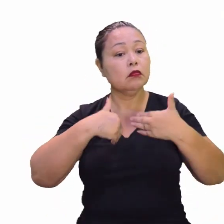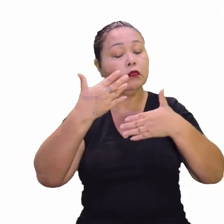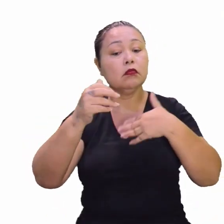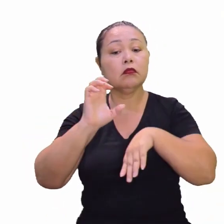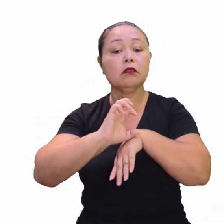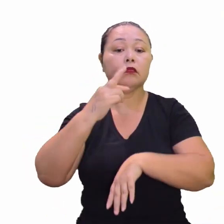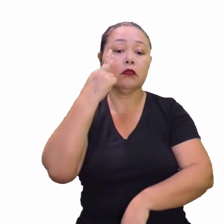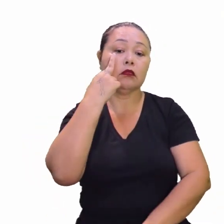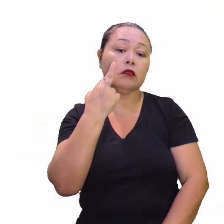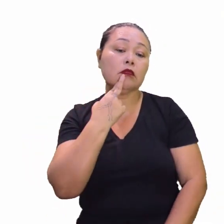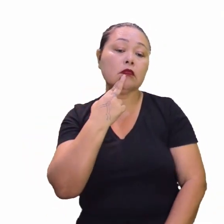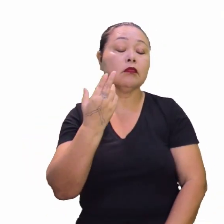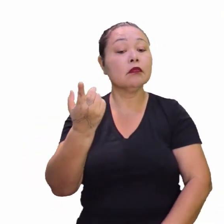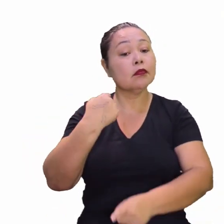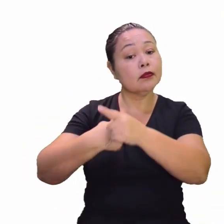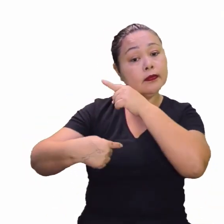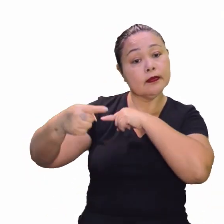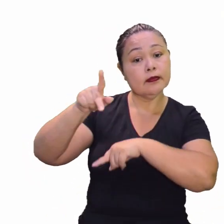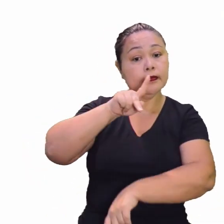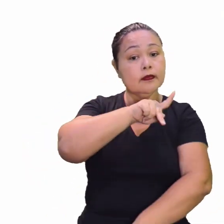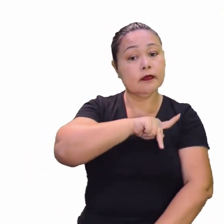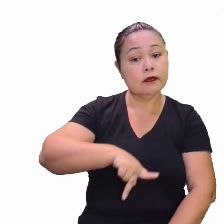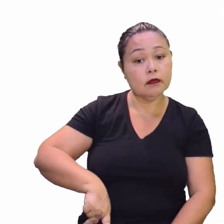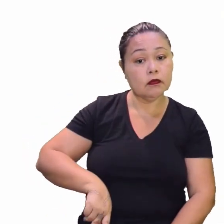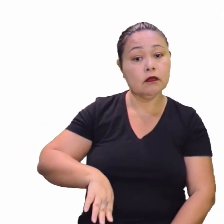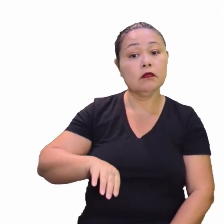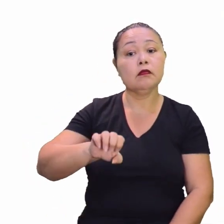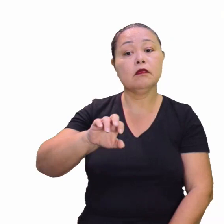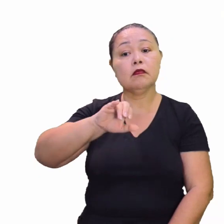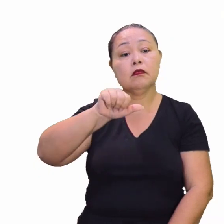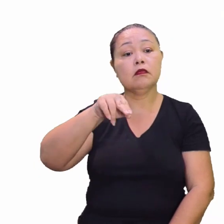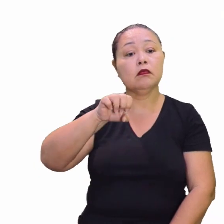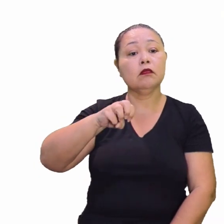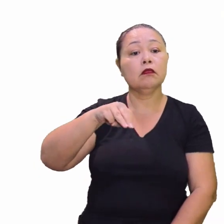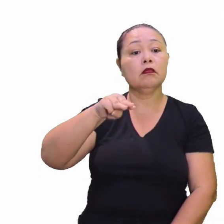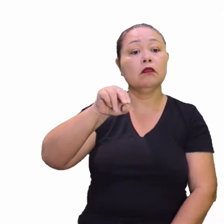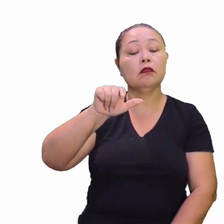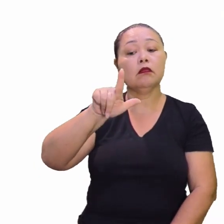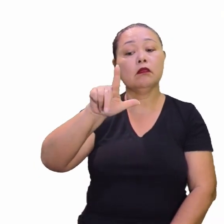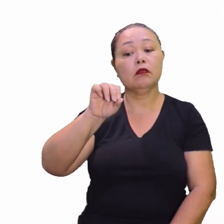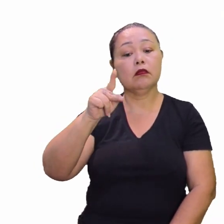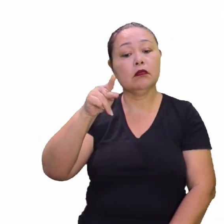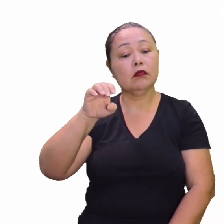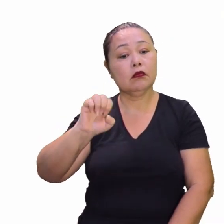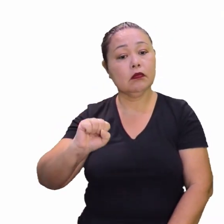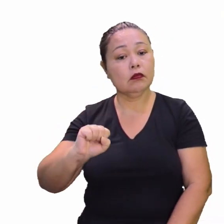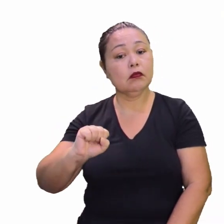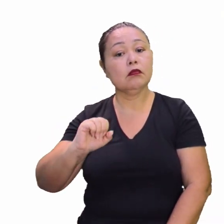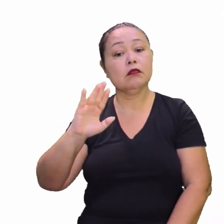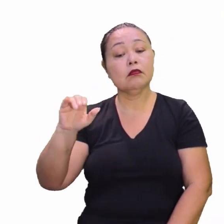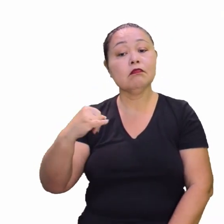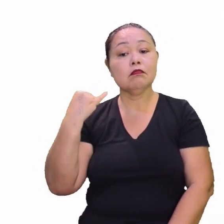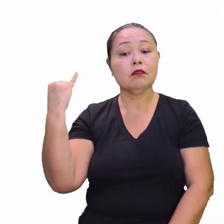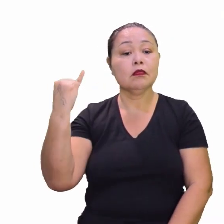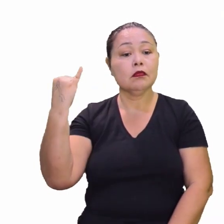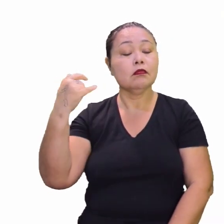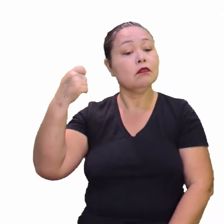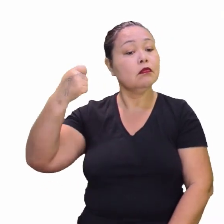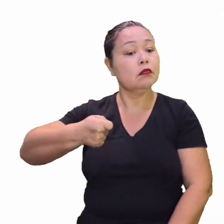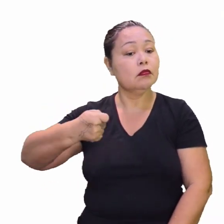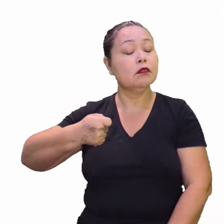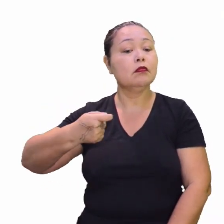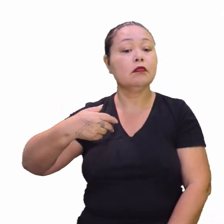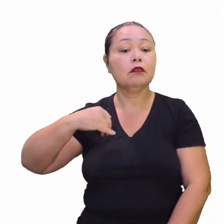desenvolvimento de Rondônia, e na época o presidente da Eletronorte, José Antônio Muniz Lopes. Destacou a importância,